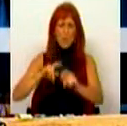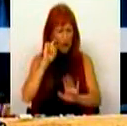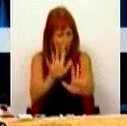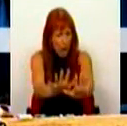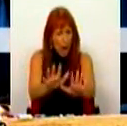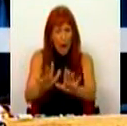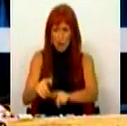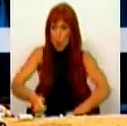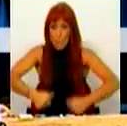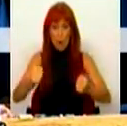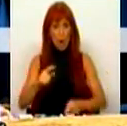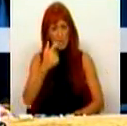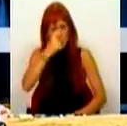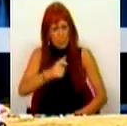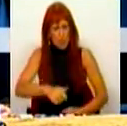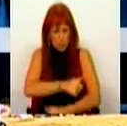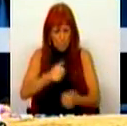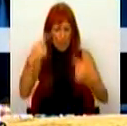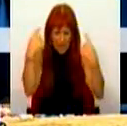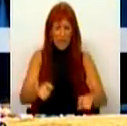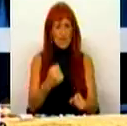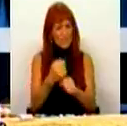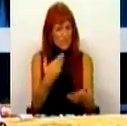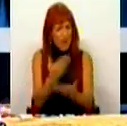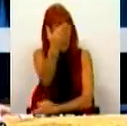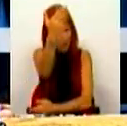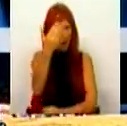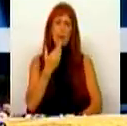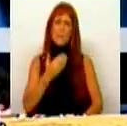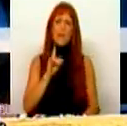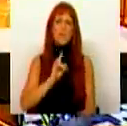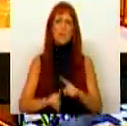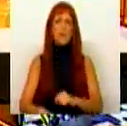de preservarem o melhor capital humano que podem ter ao seu serviço. Muito obrigado, Sr. Presidente.